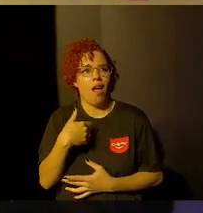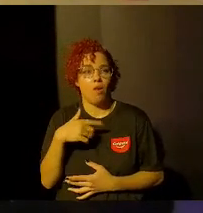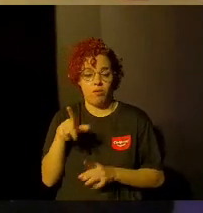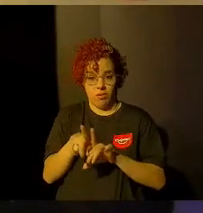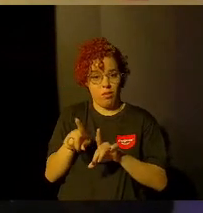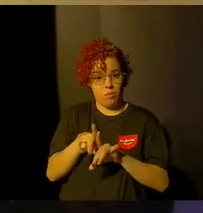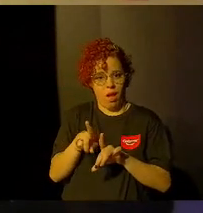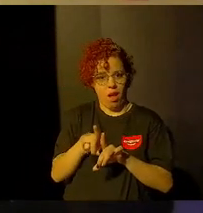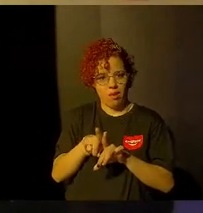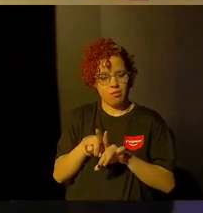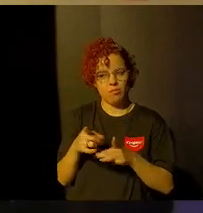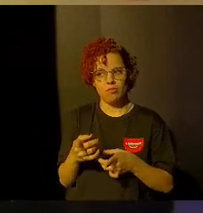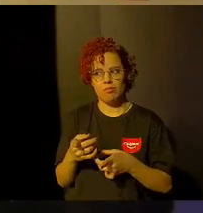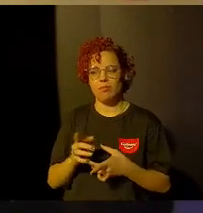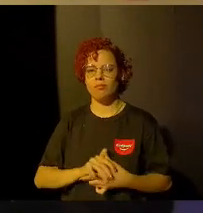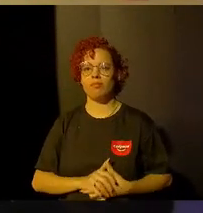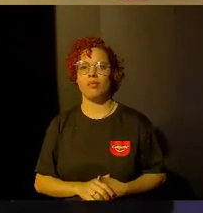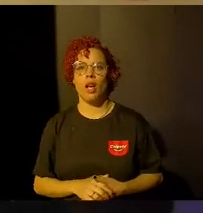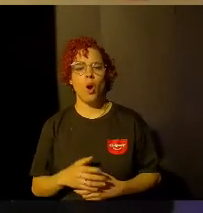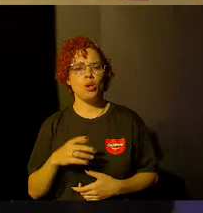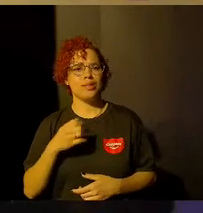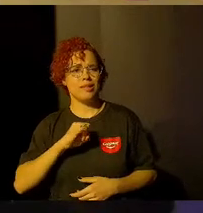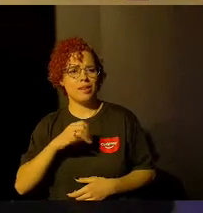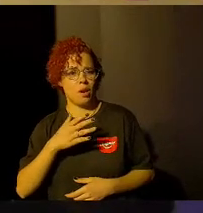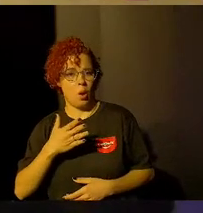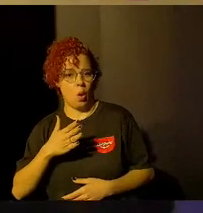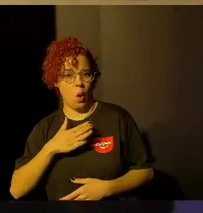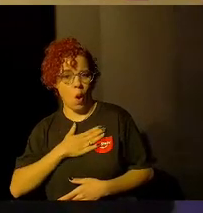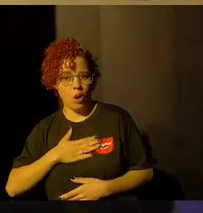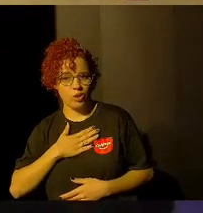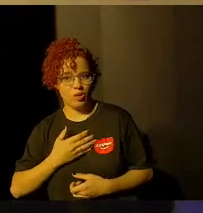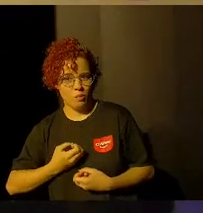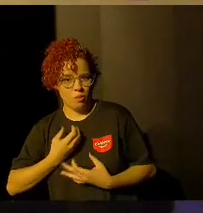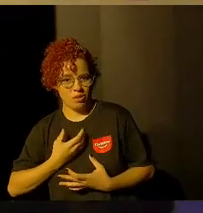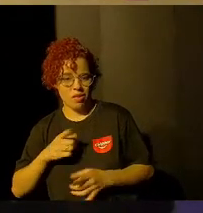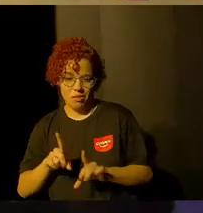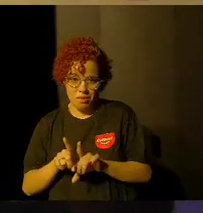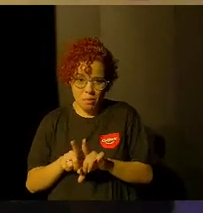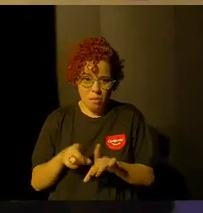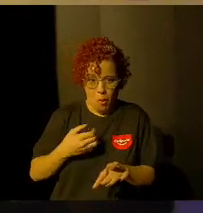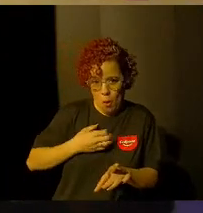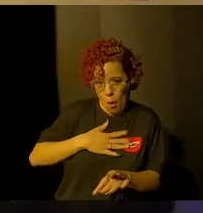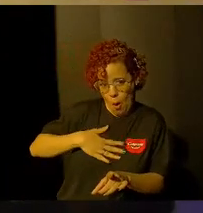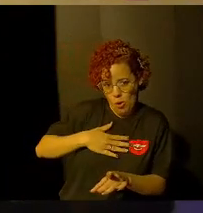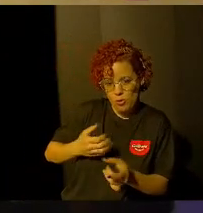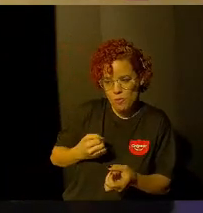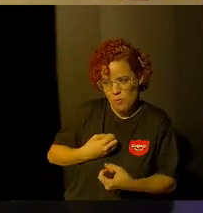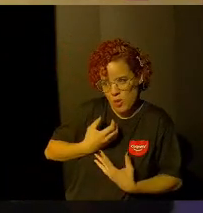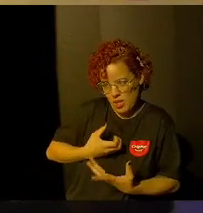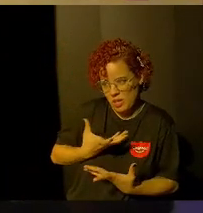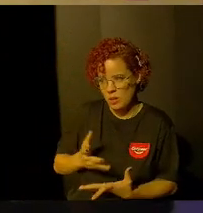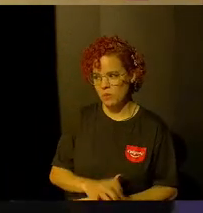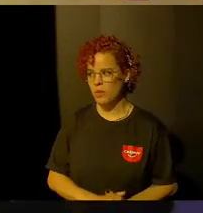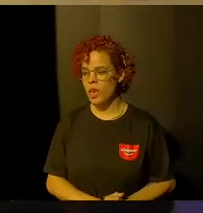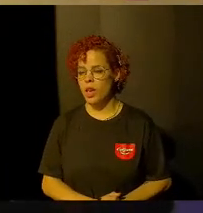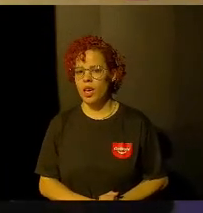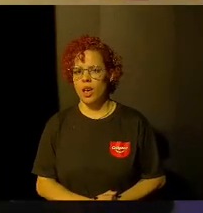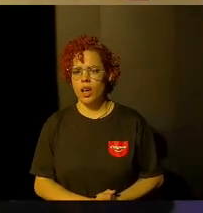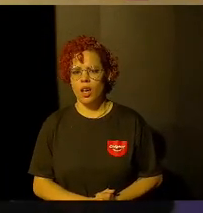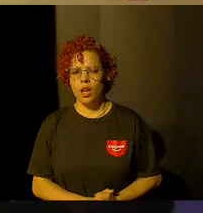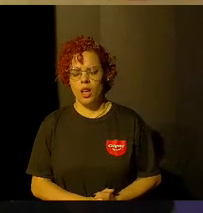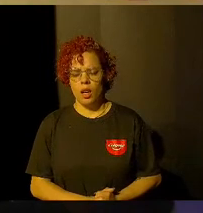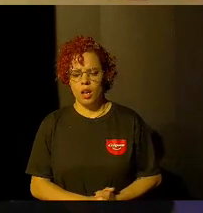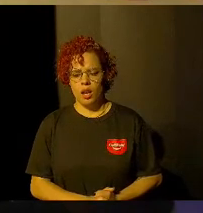aquele General sou General gosta de poesia é porque a Yara gosta de poesia mas sim eu claro eu costumo partir